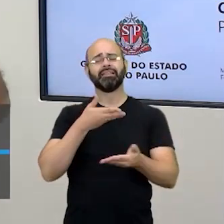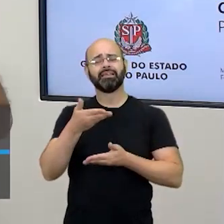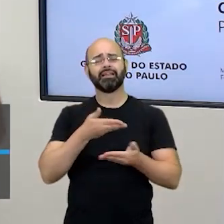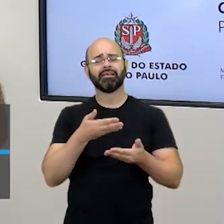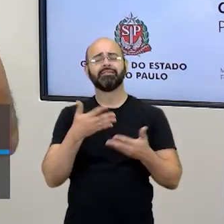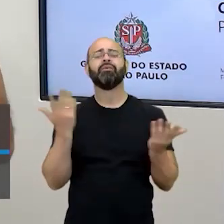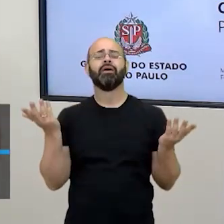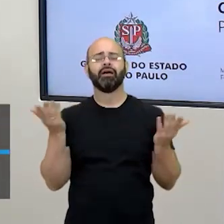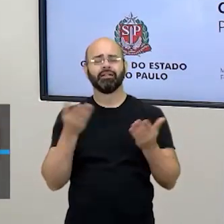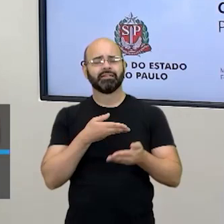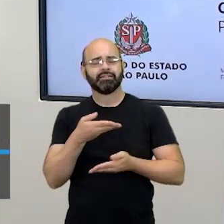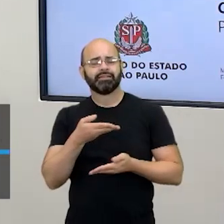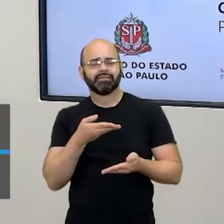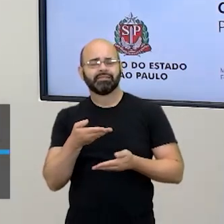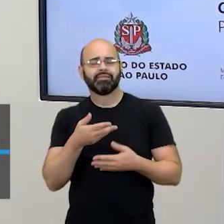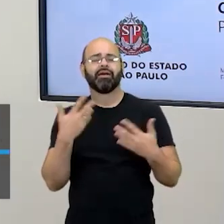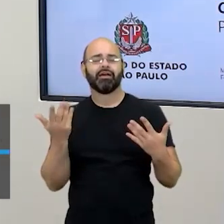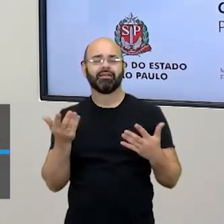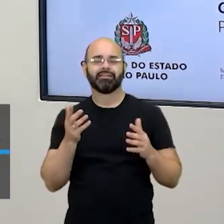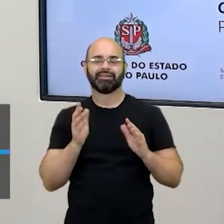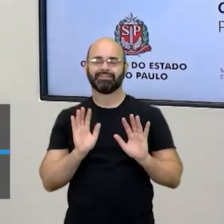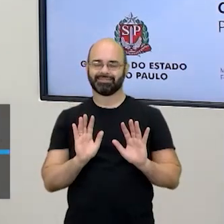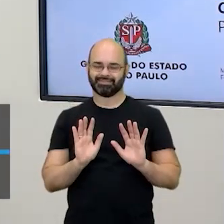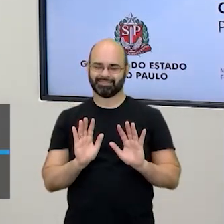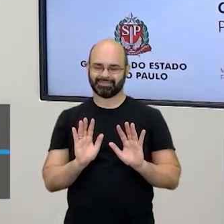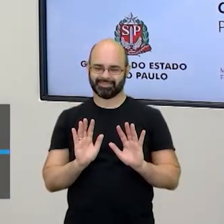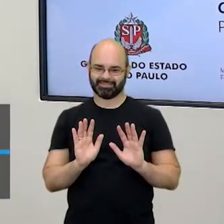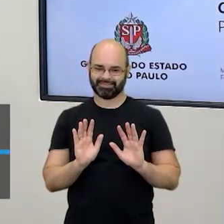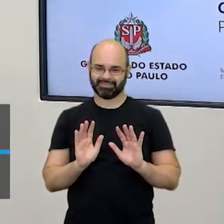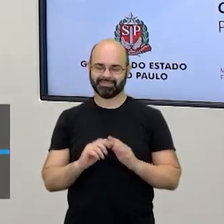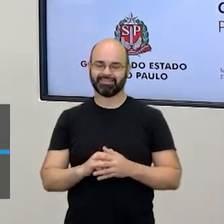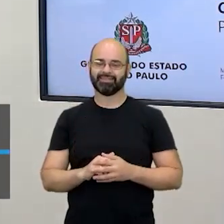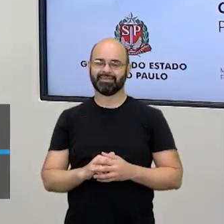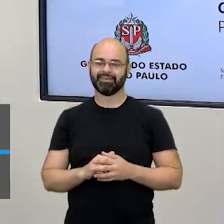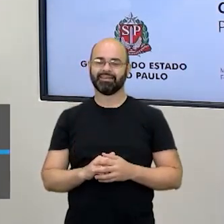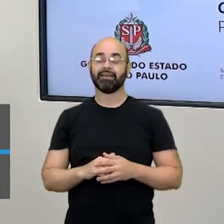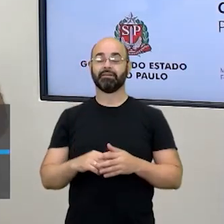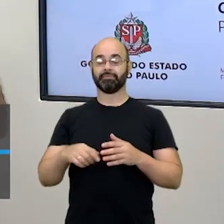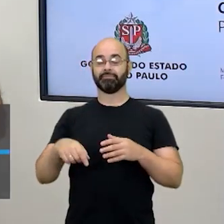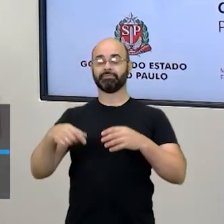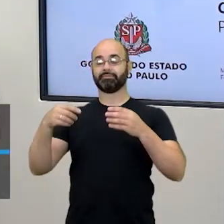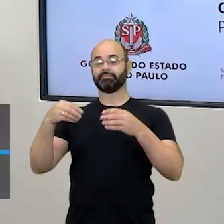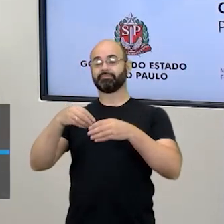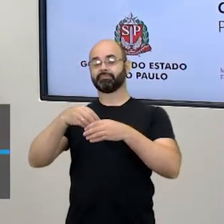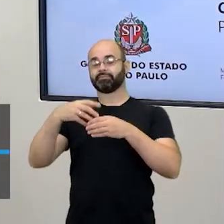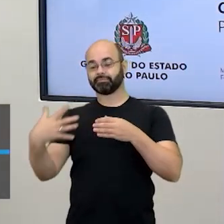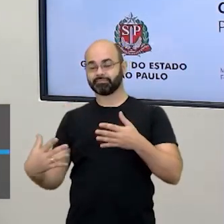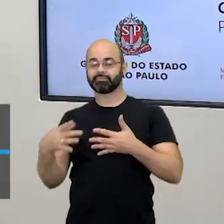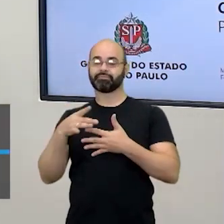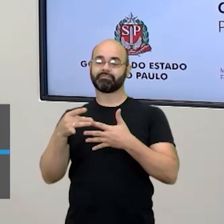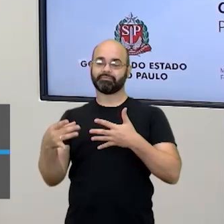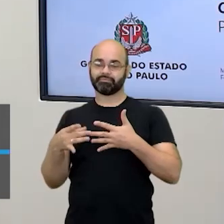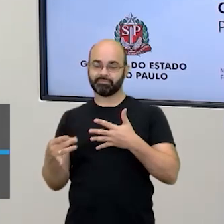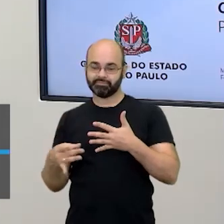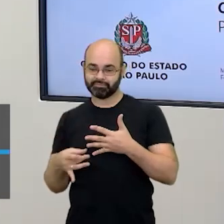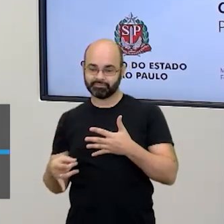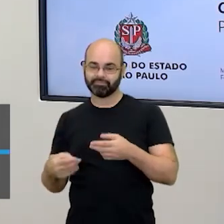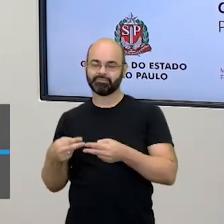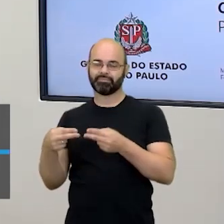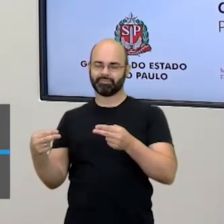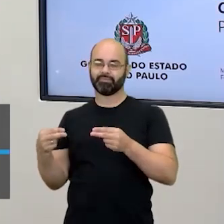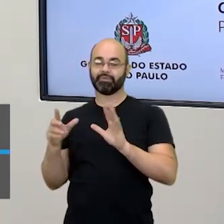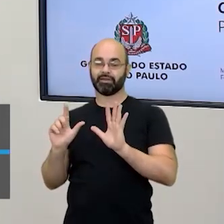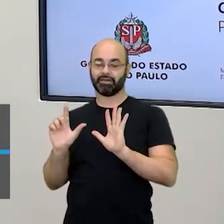Antes mesmo da gente falar do tema que a gente vai trabalhar, do aprofundamento, do componente, já fazendo esse link